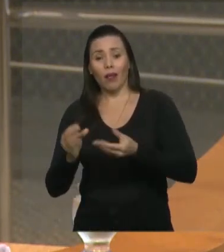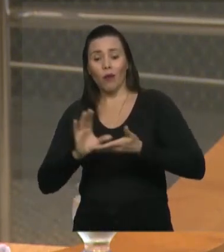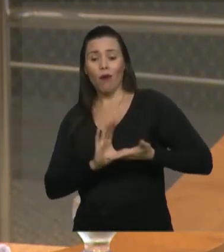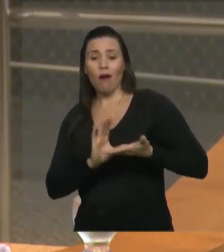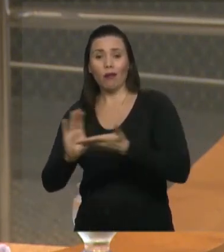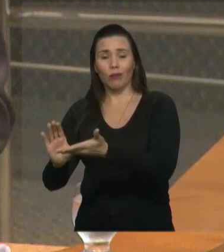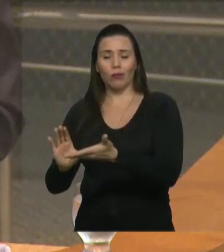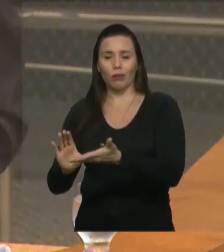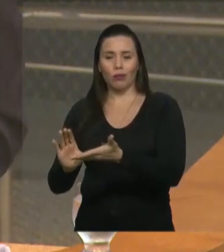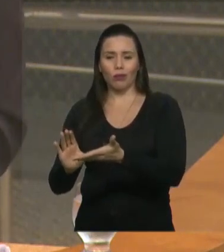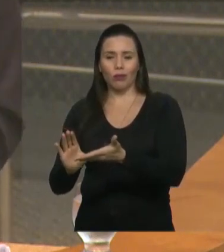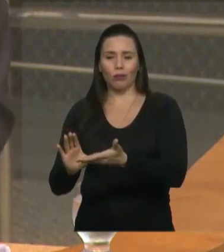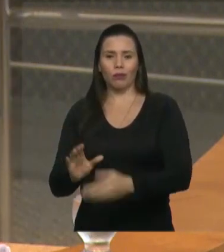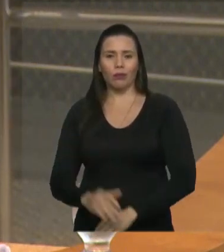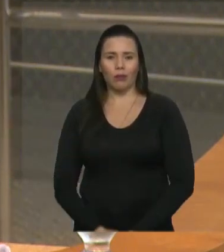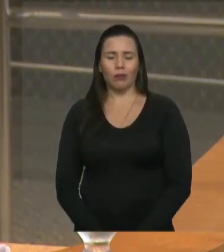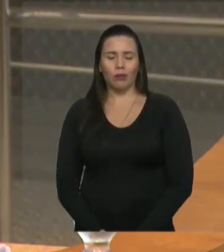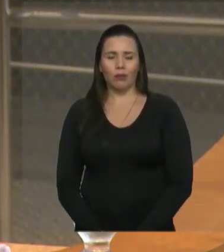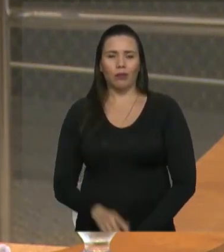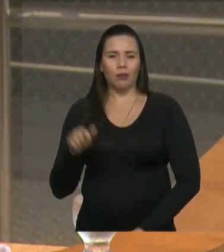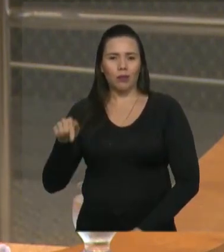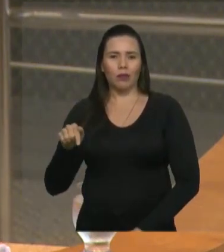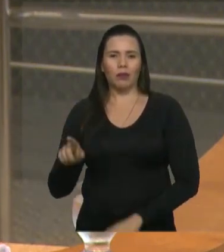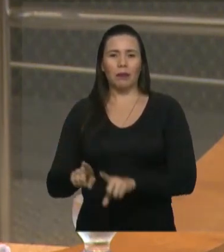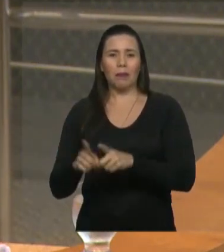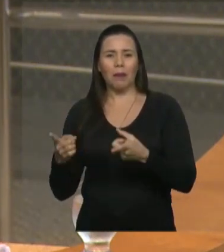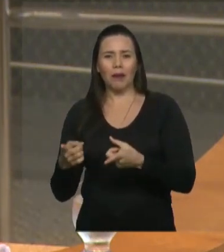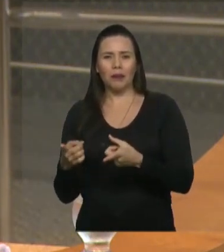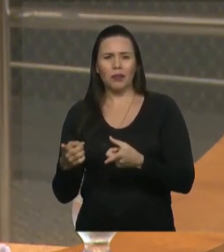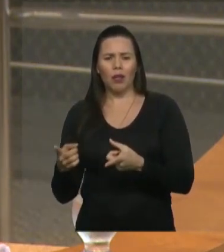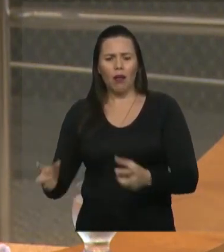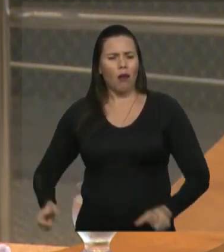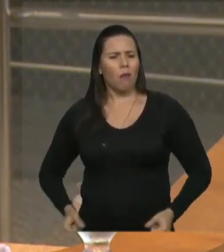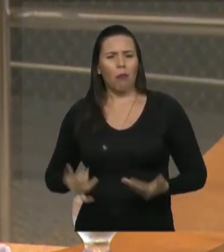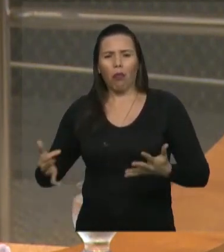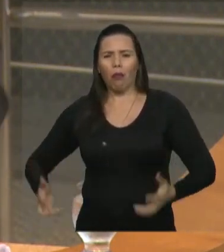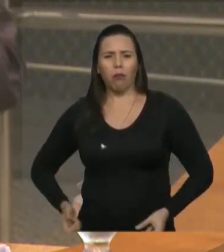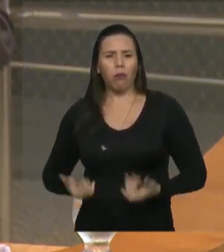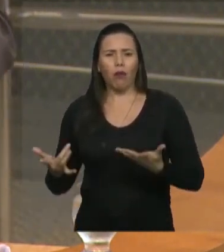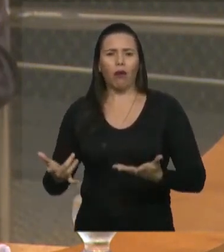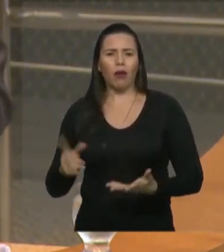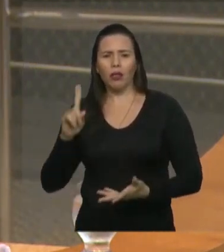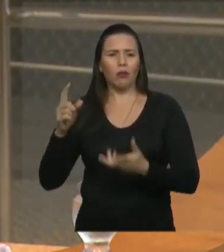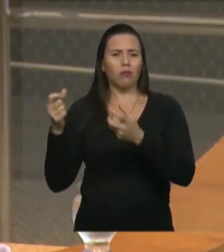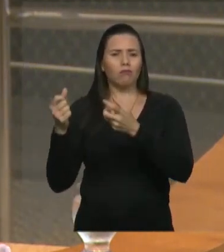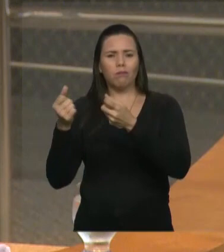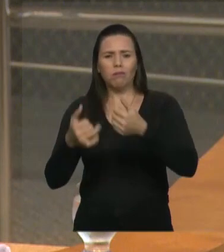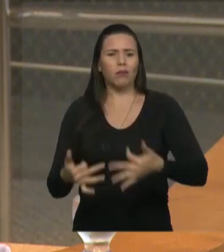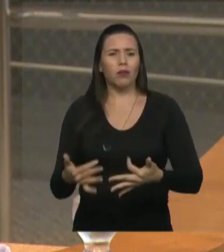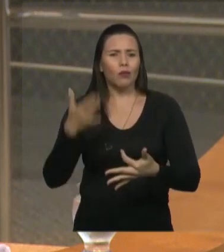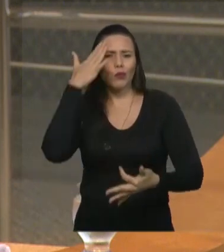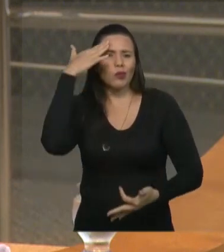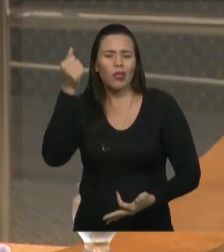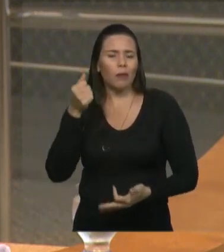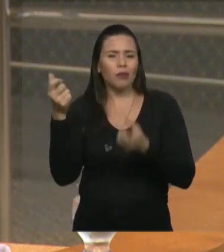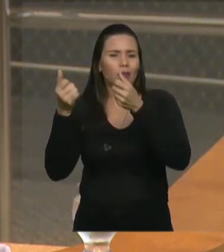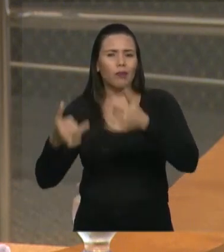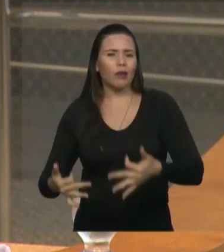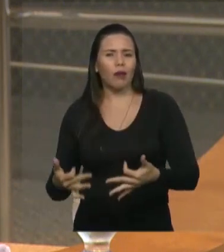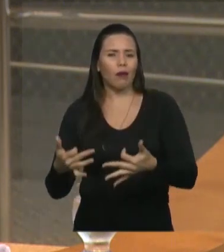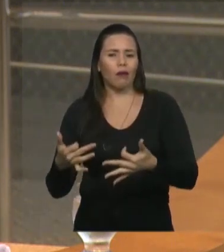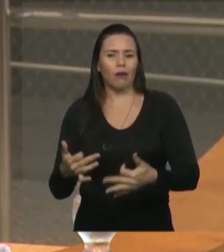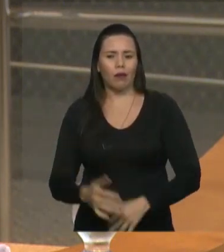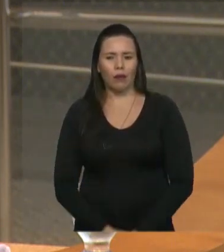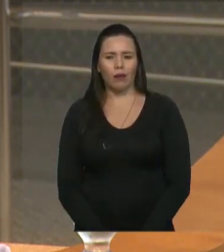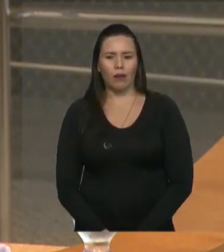de patins sem pneu. Não tem competência para gerenciar, o Estado vai caindo porque não sabe. Quem que não se lembra do Simão Sirineu?